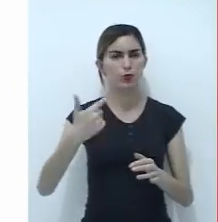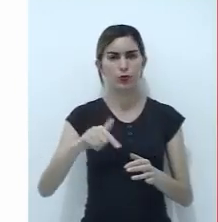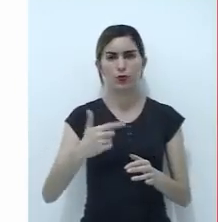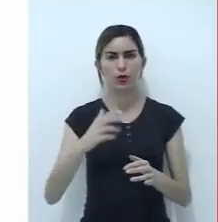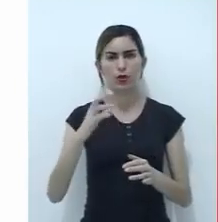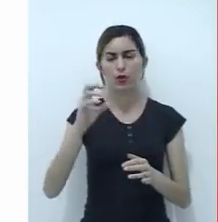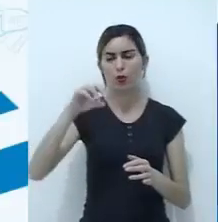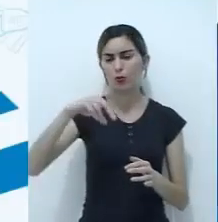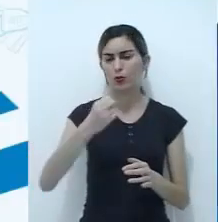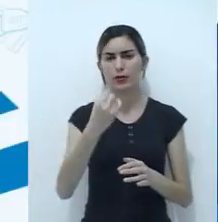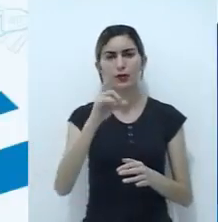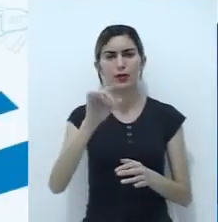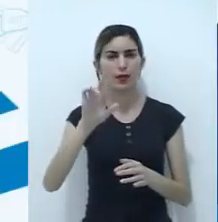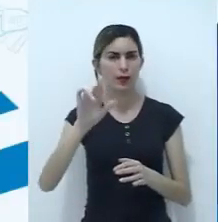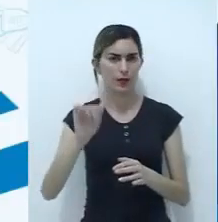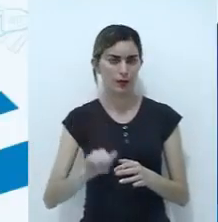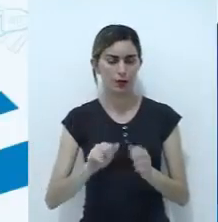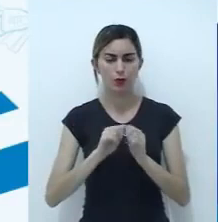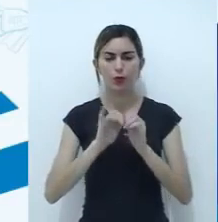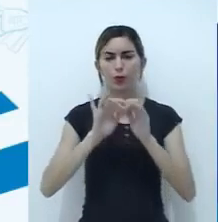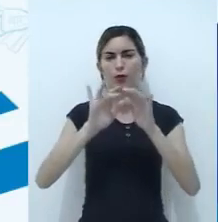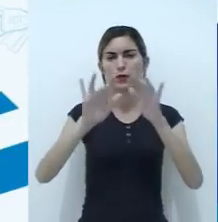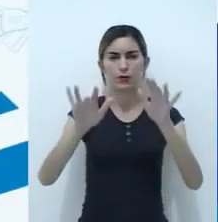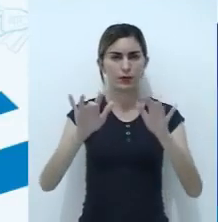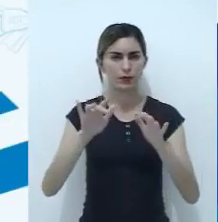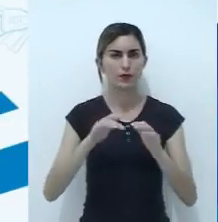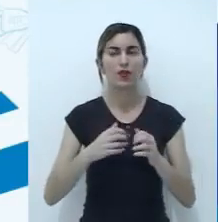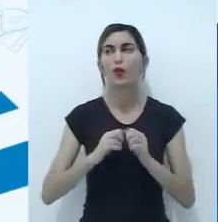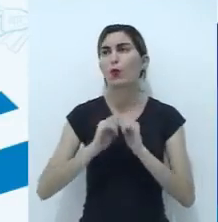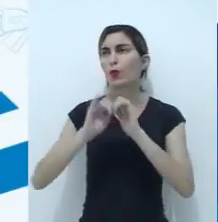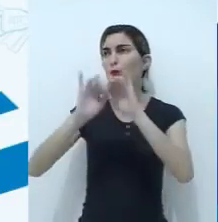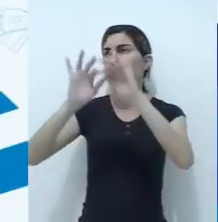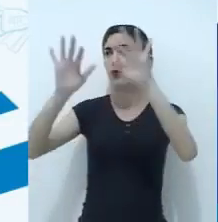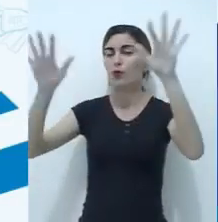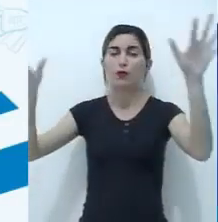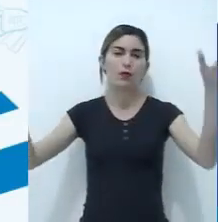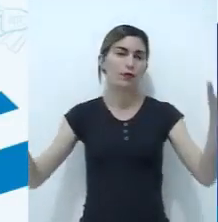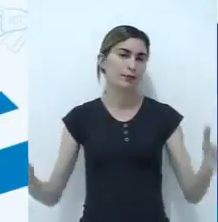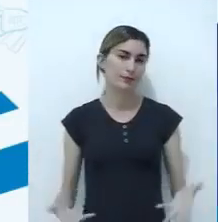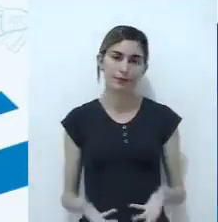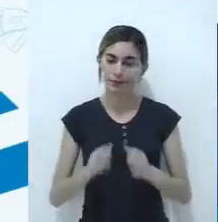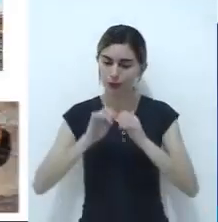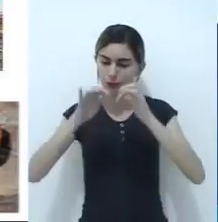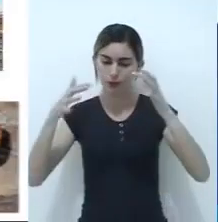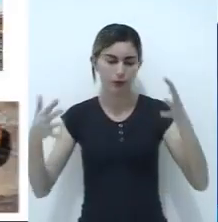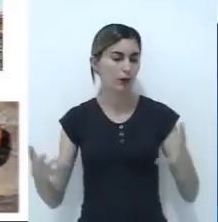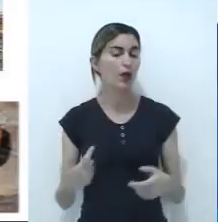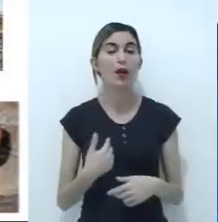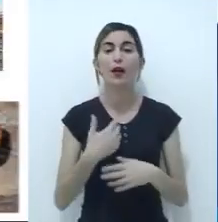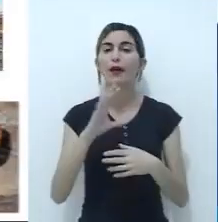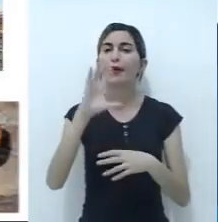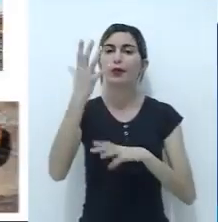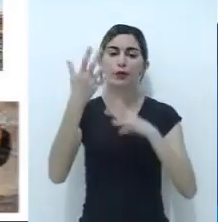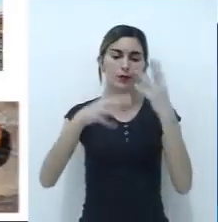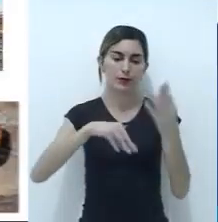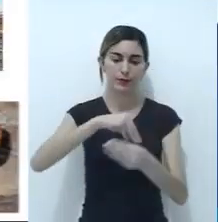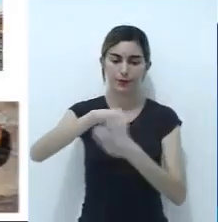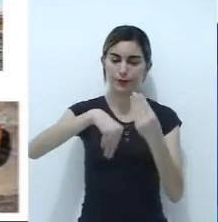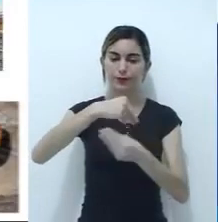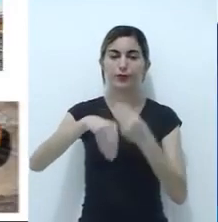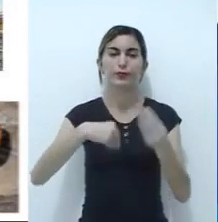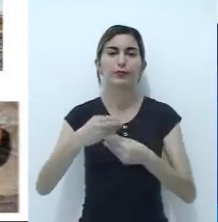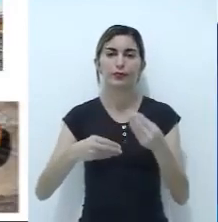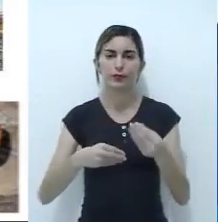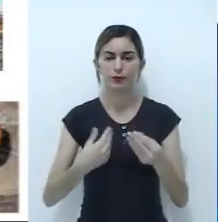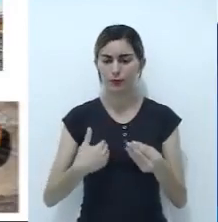sendo considerada, porque os gases foram embora para a atmosfera. E aí vem algumas